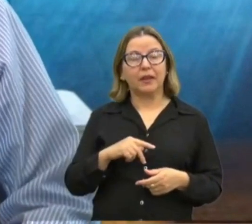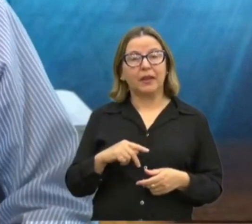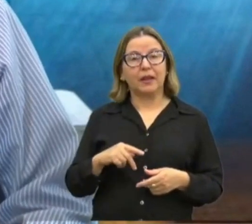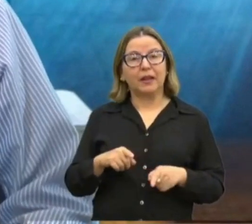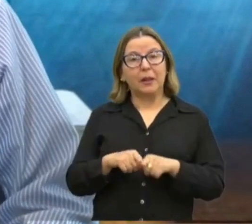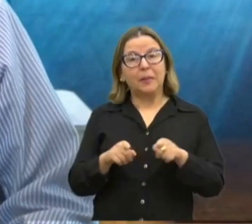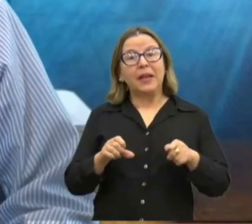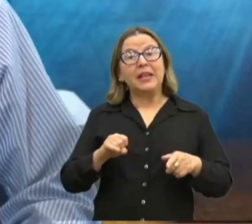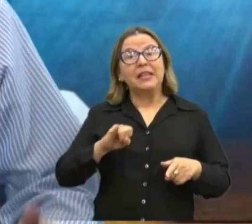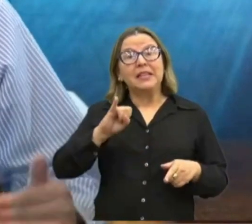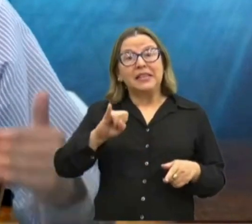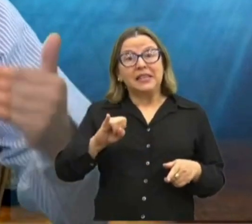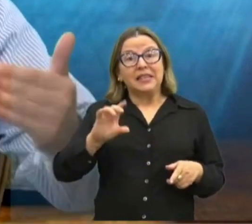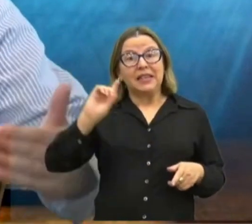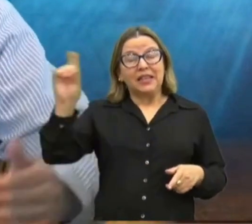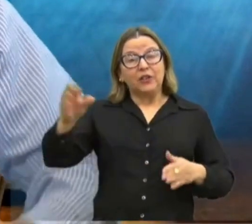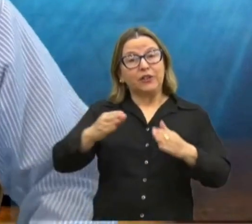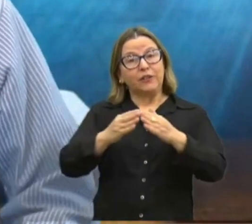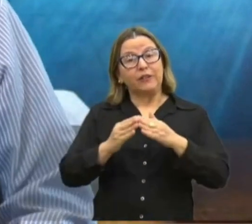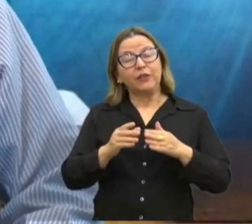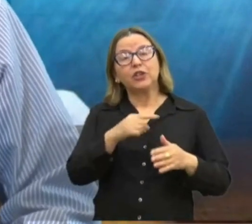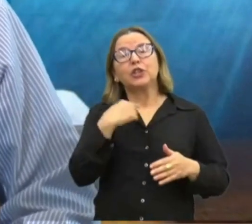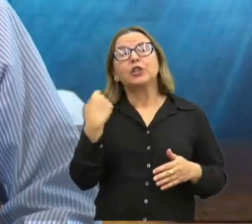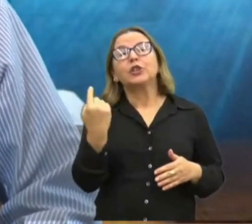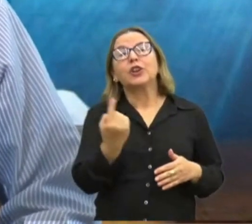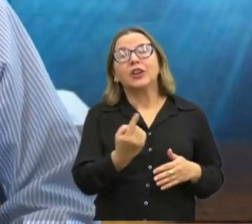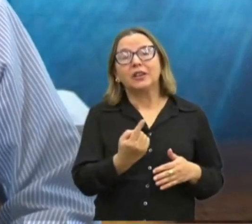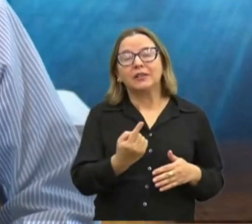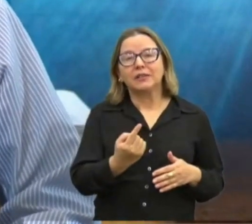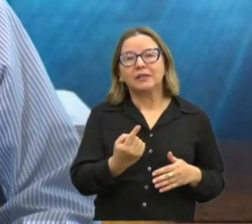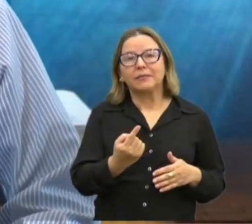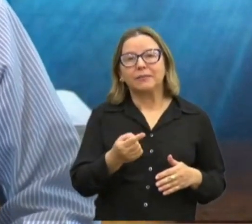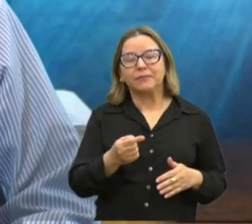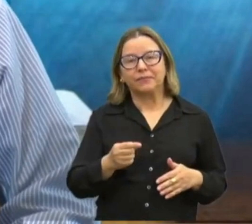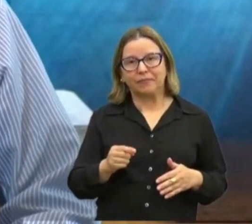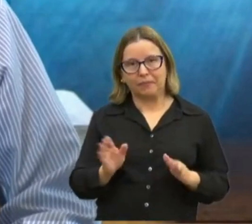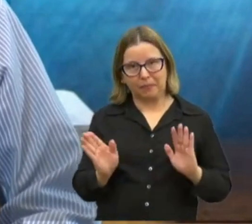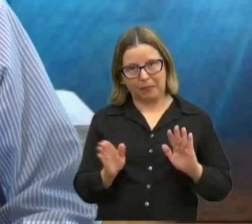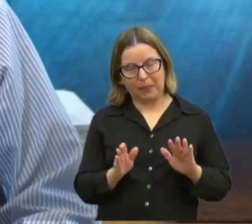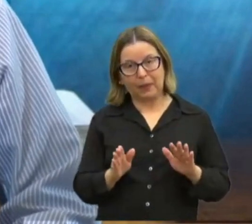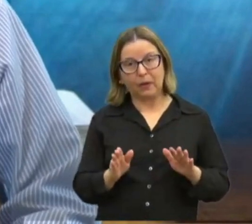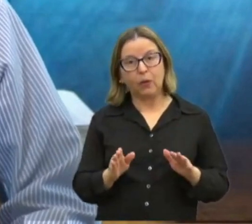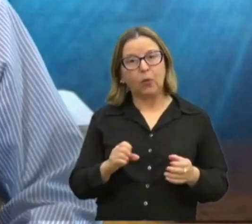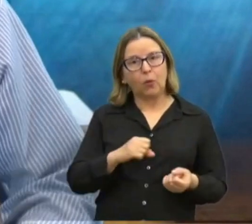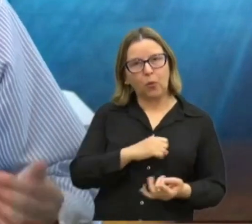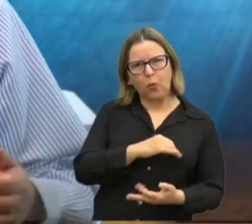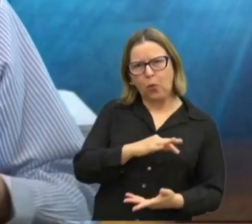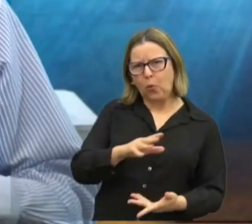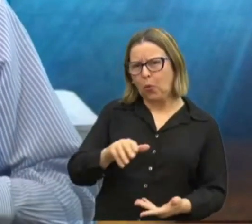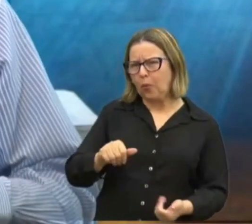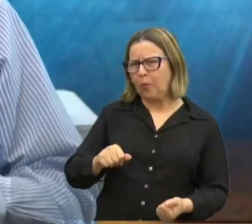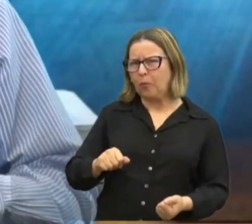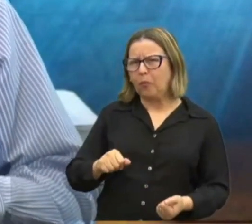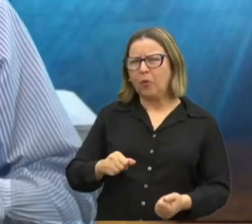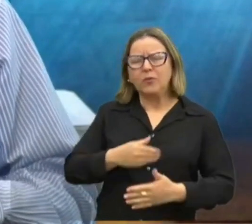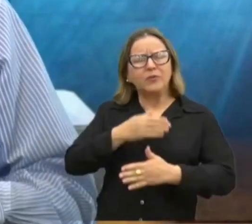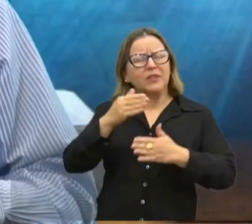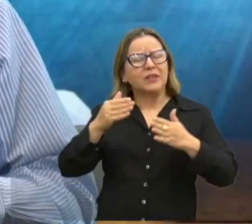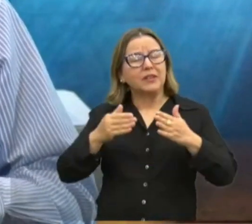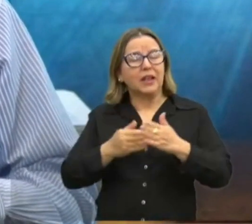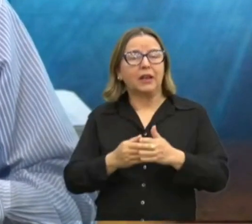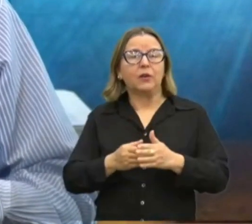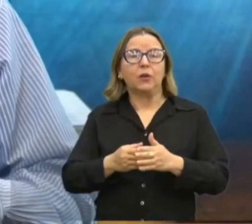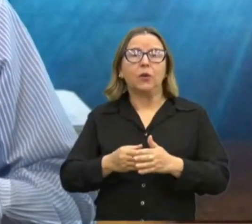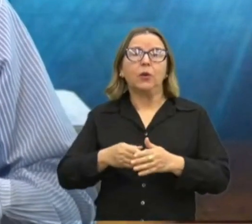por nós, ou seja, o mundo inteiro pode estar contra nós, que mesmo assim o